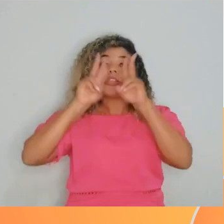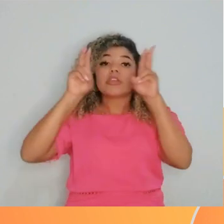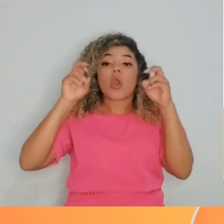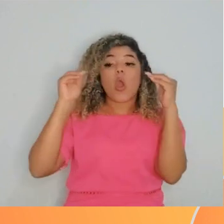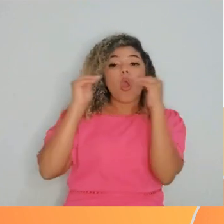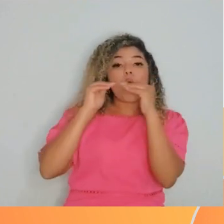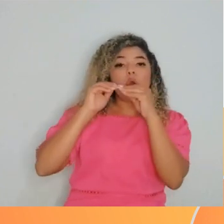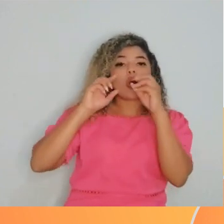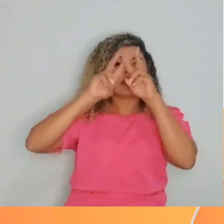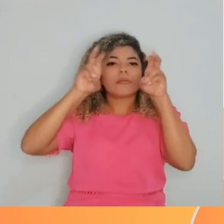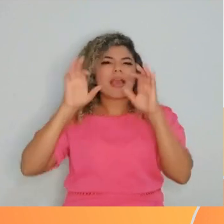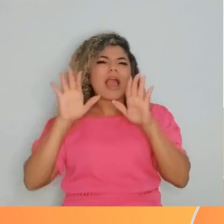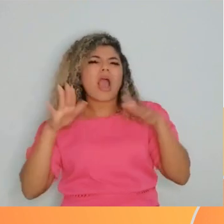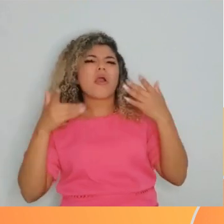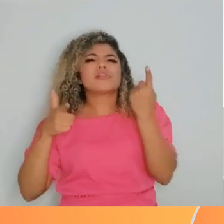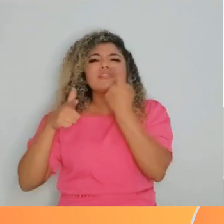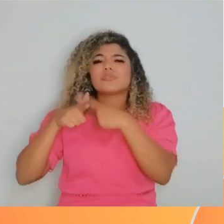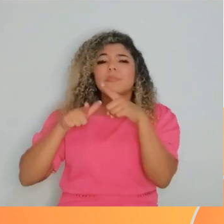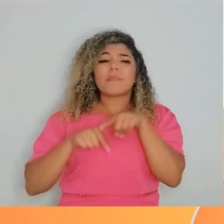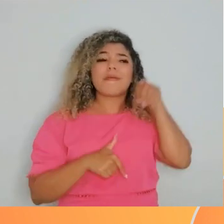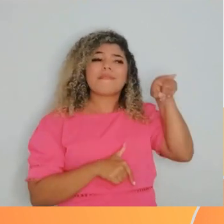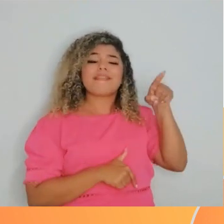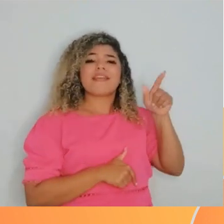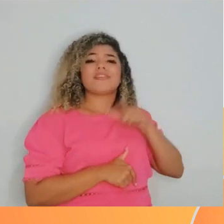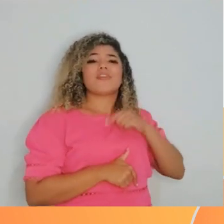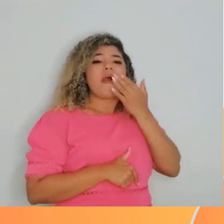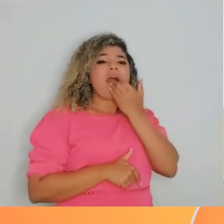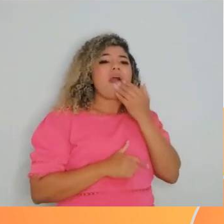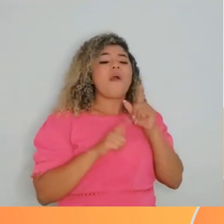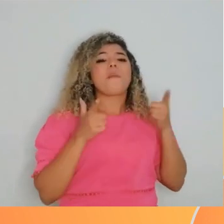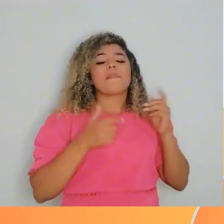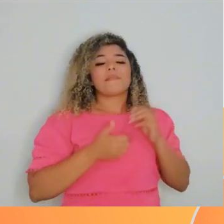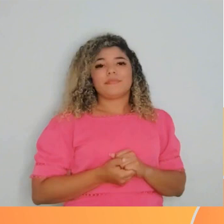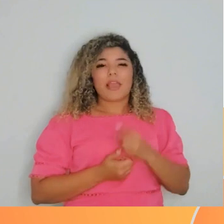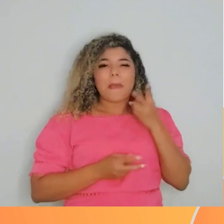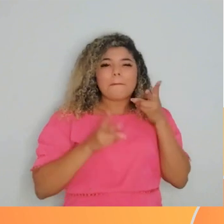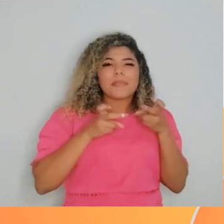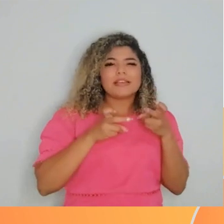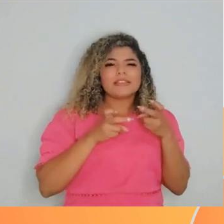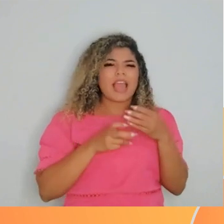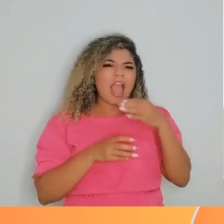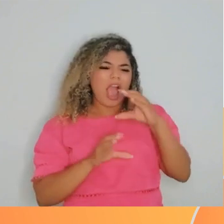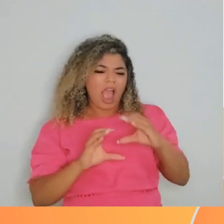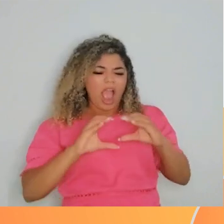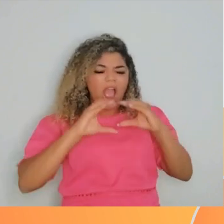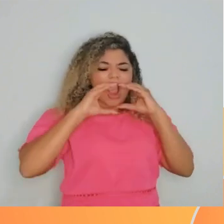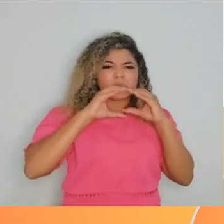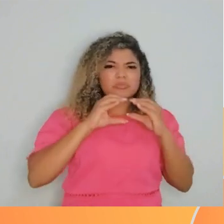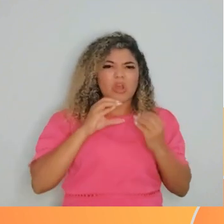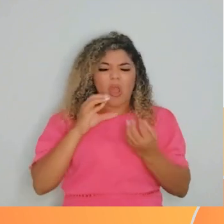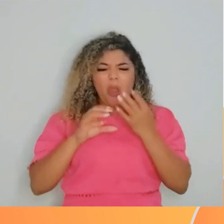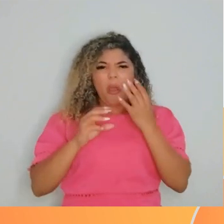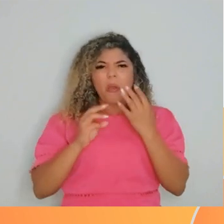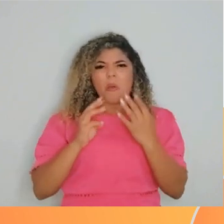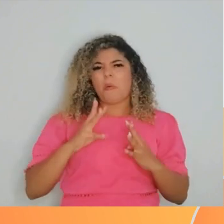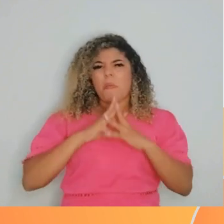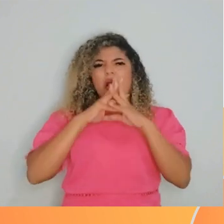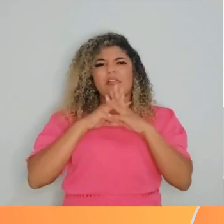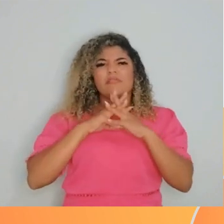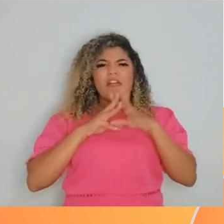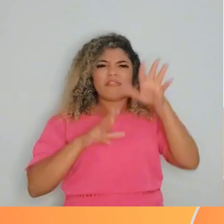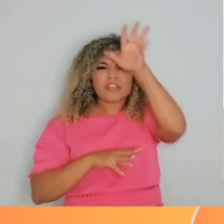tema estudado na aula, quais são os riscos que o personagem está sujeito? Observe a imagem, ele comendo só hambúrguer, só batata frita,